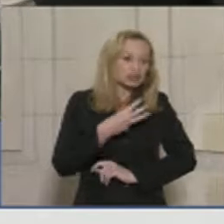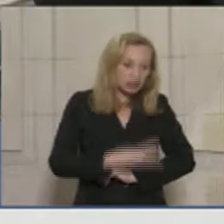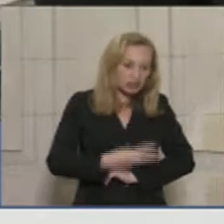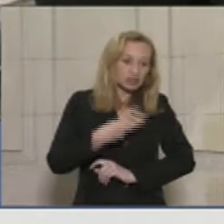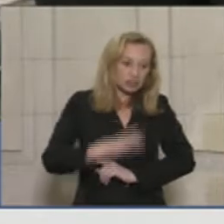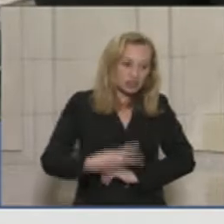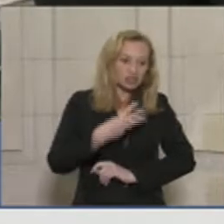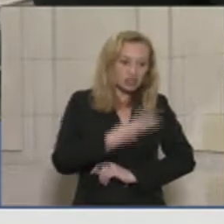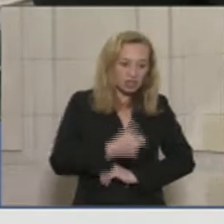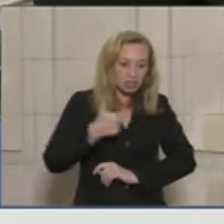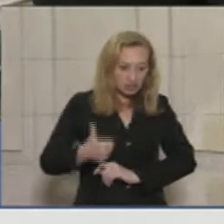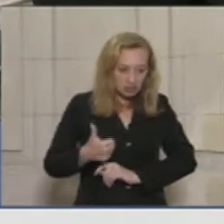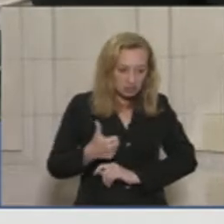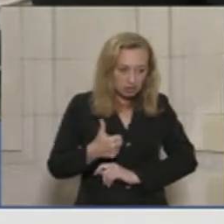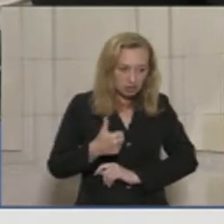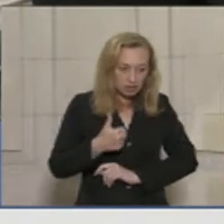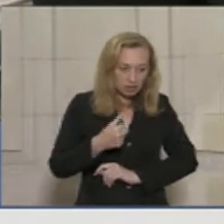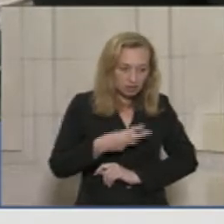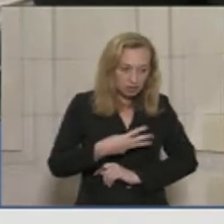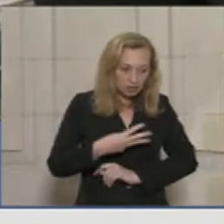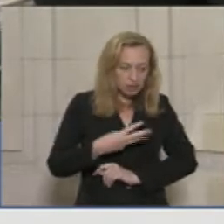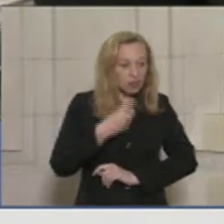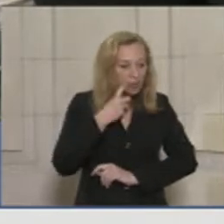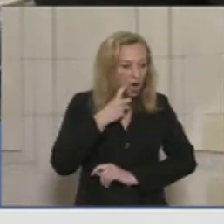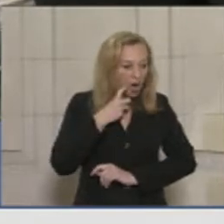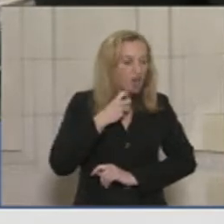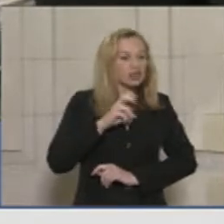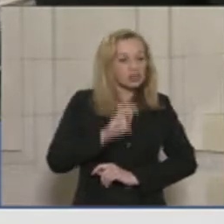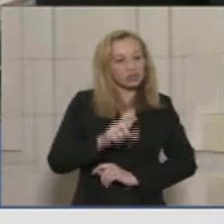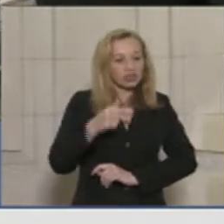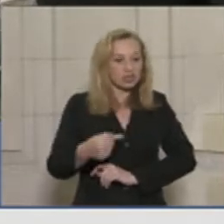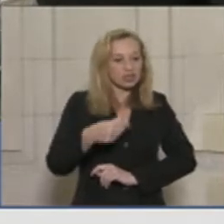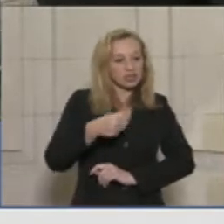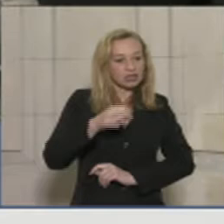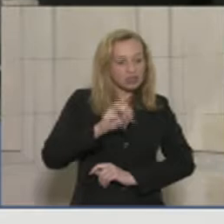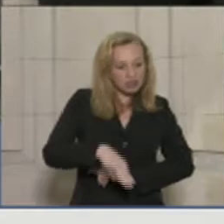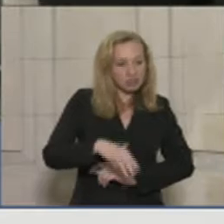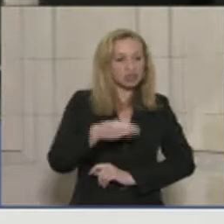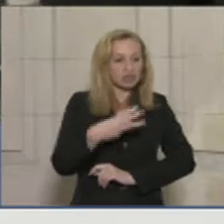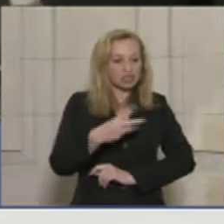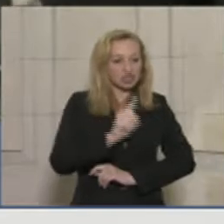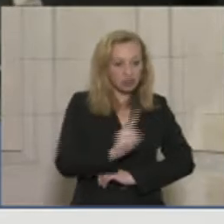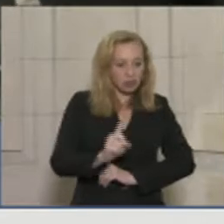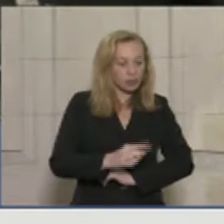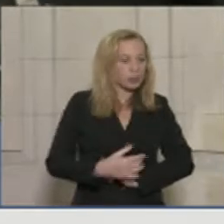esse aqui, 57 sim e 3 não.